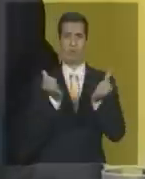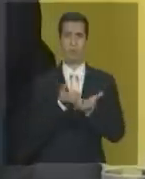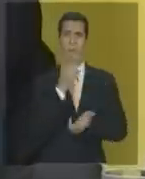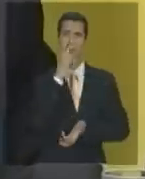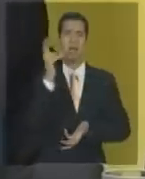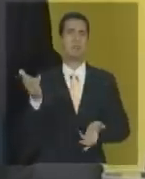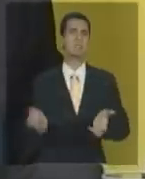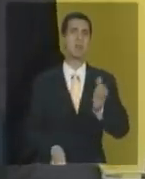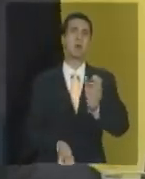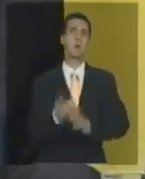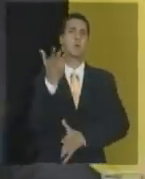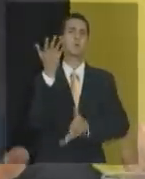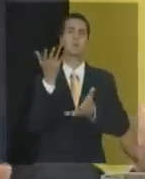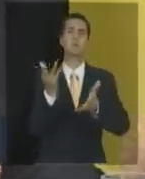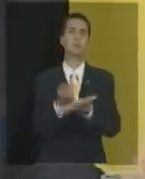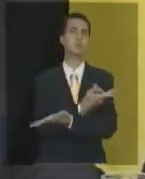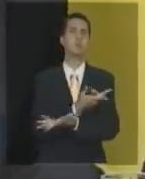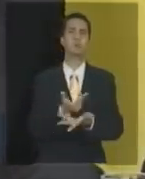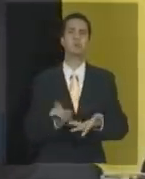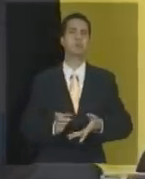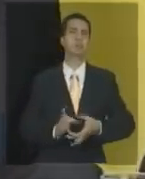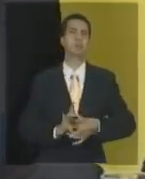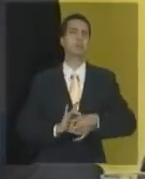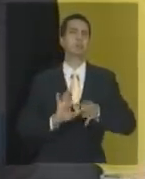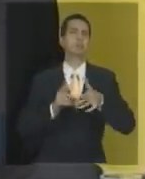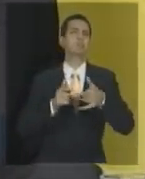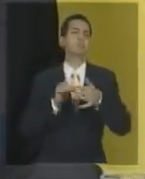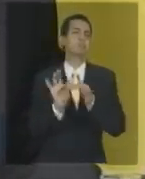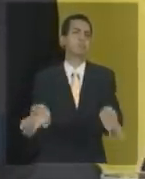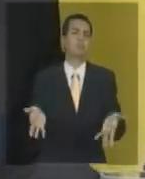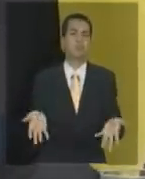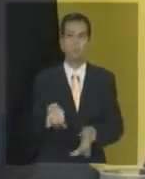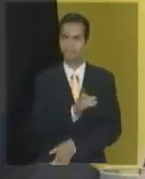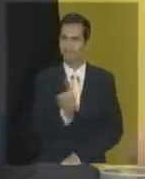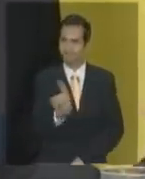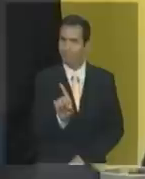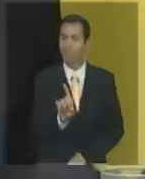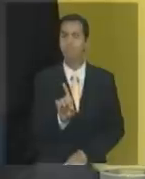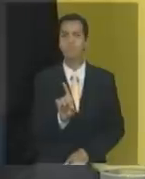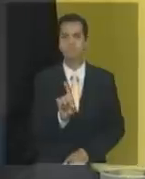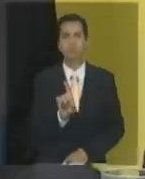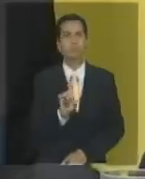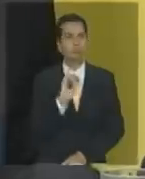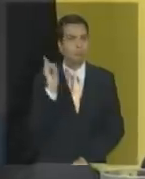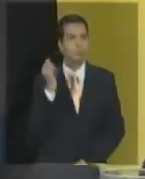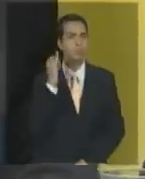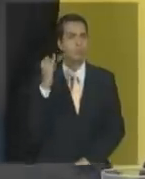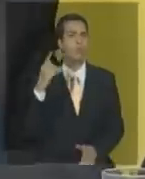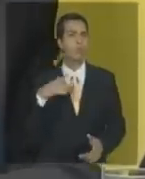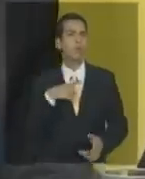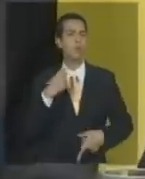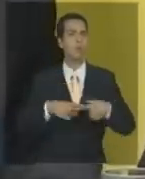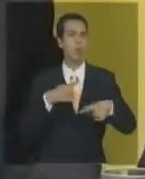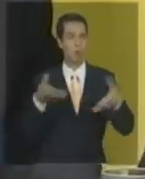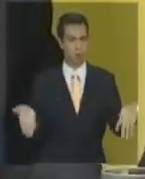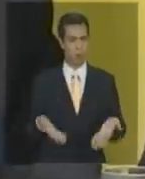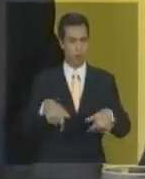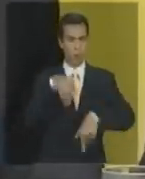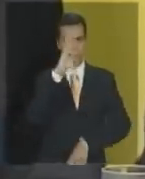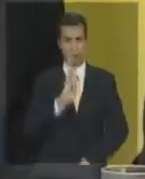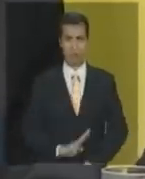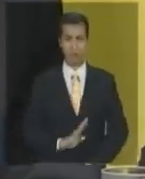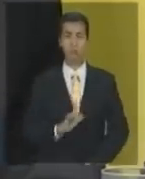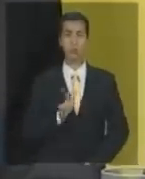por acaso. Não é por acaso que o Brasil é o local, é a sede, é o